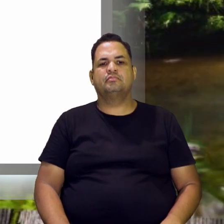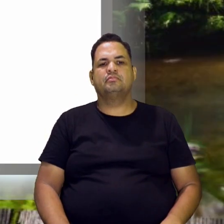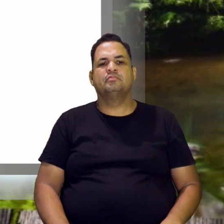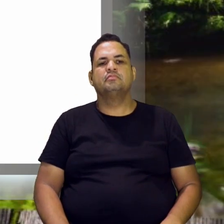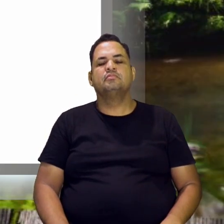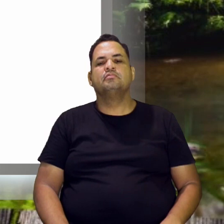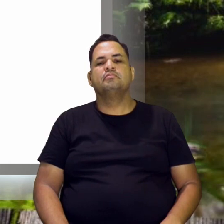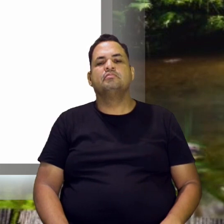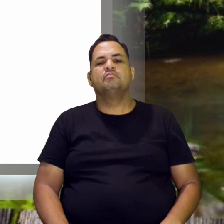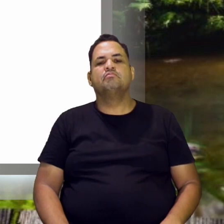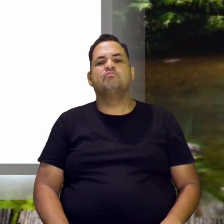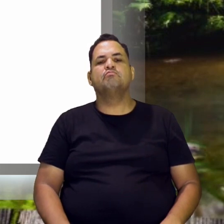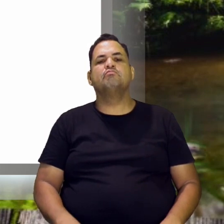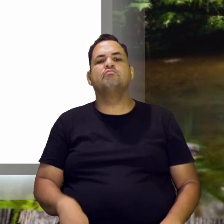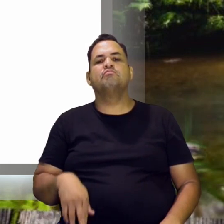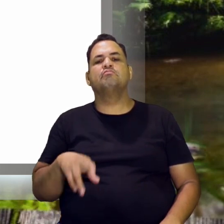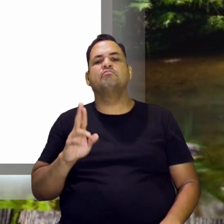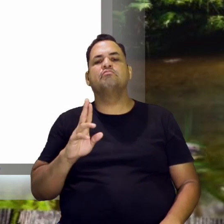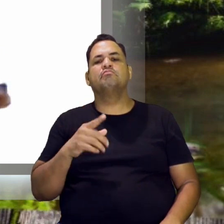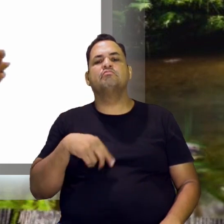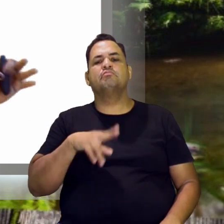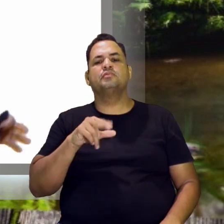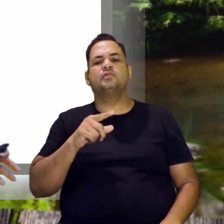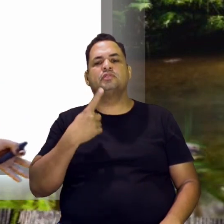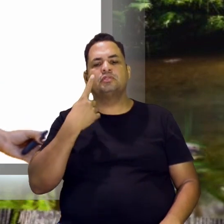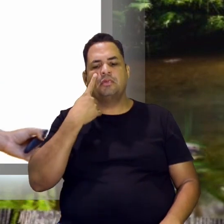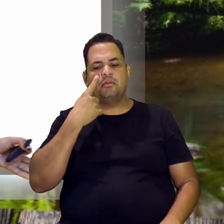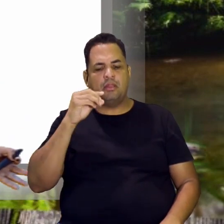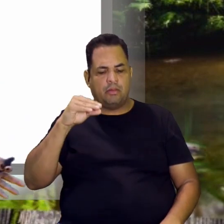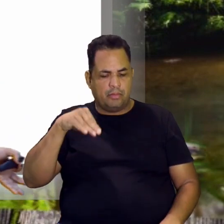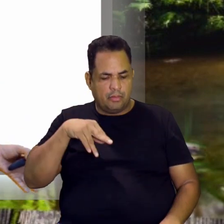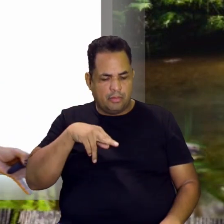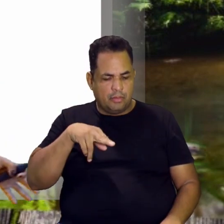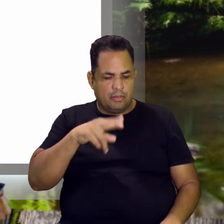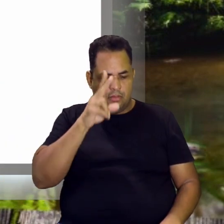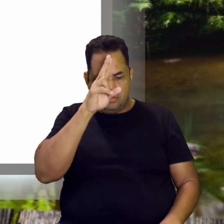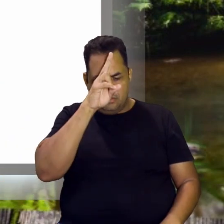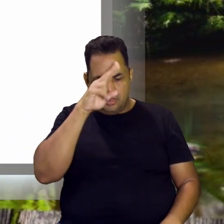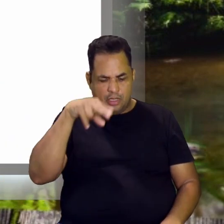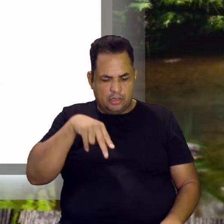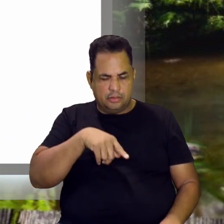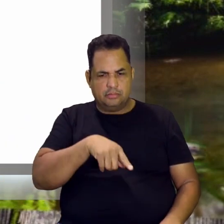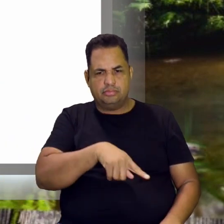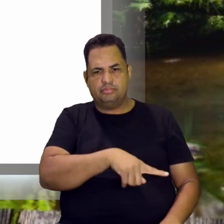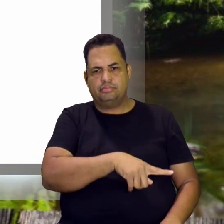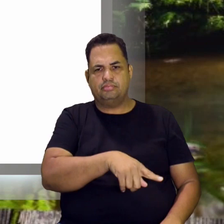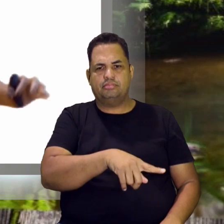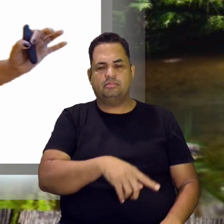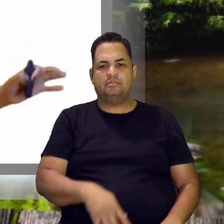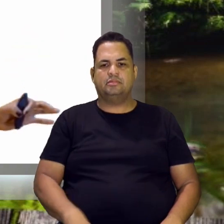Quem nunca, né, viu uma barata? Ah, meu Deus do céu! Não é?